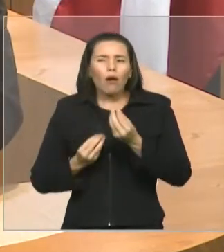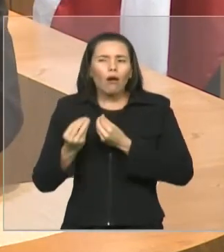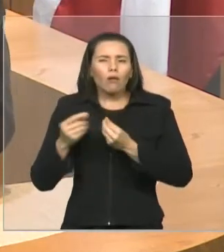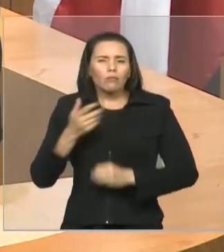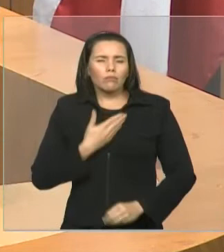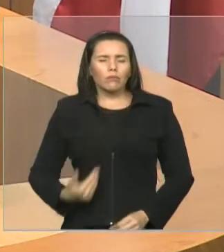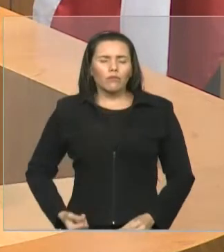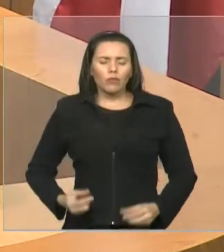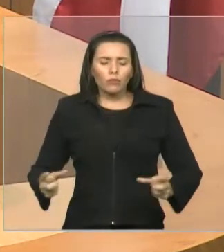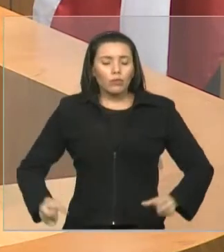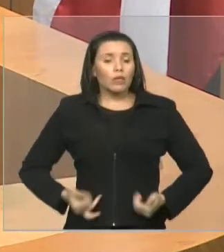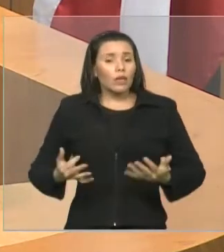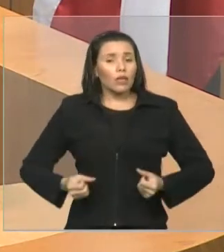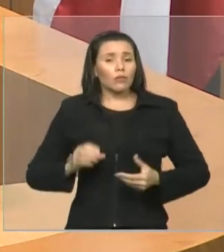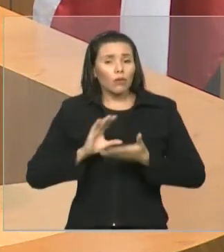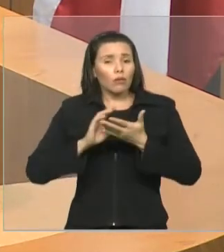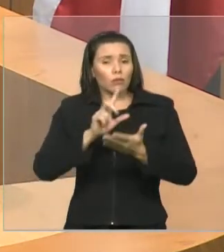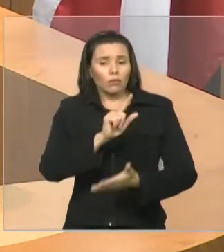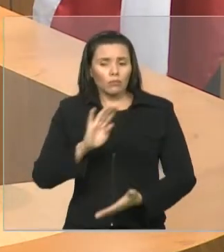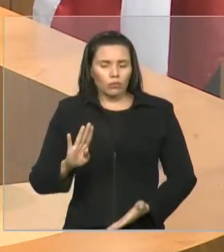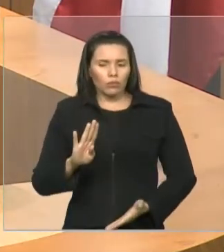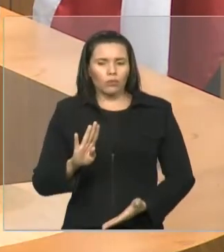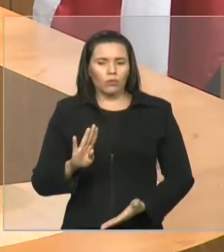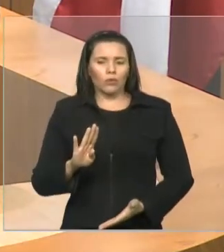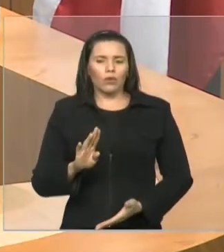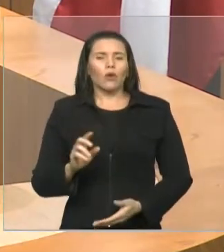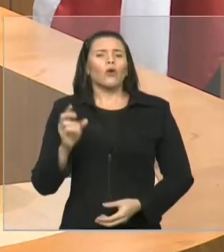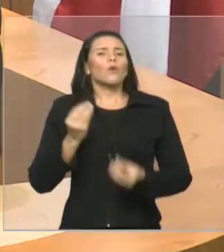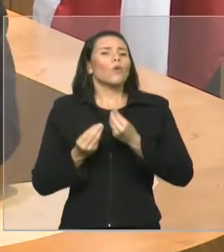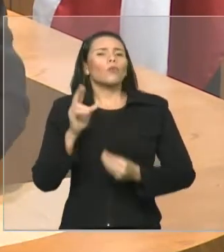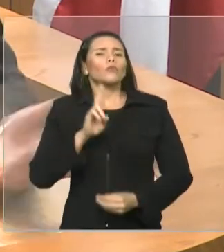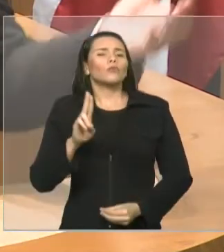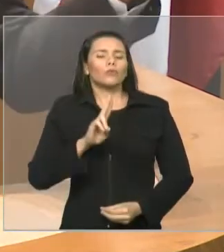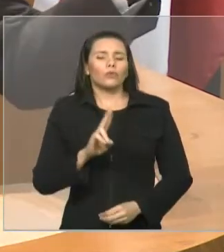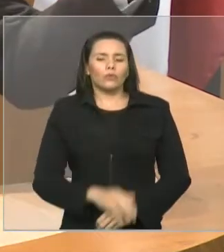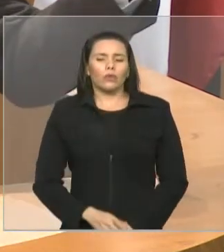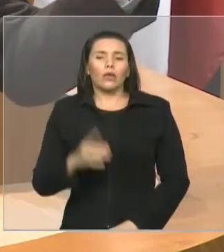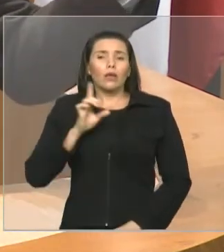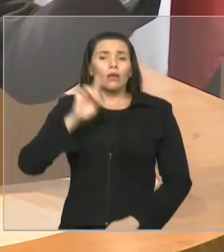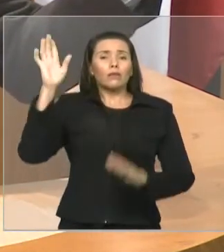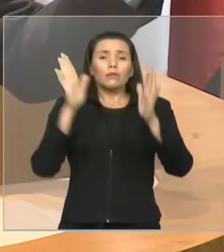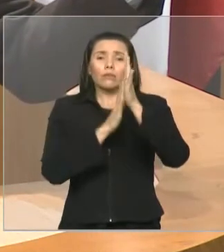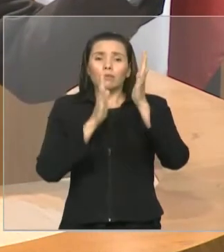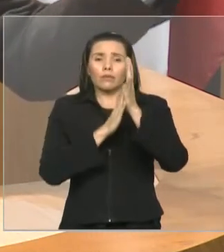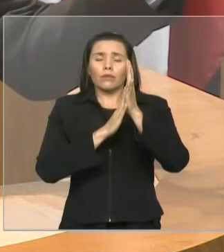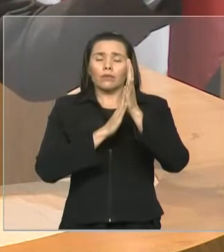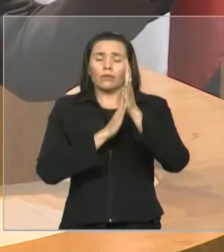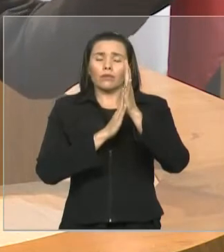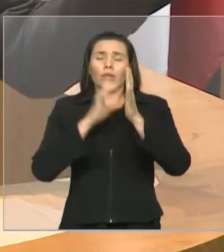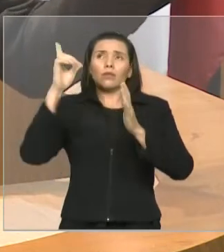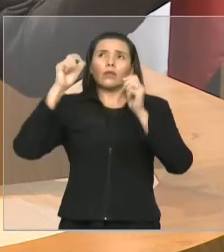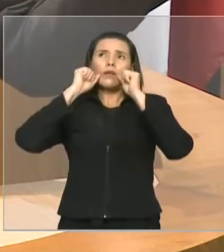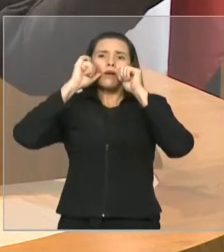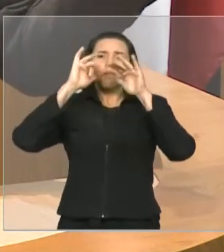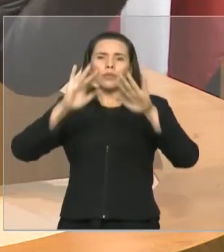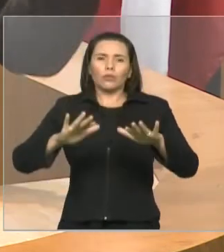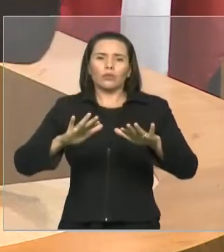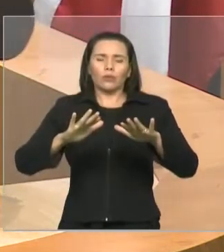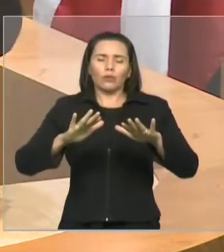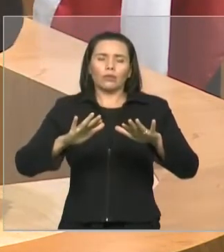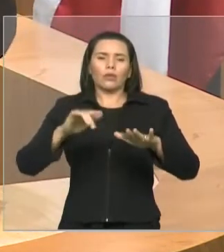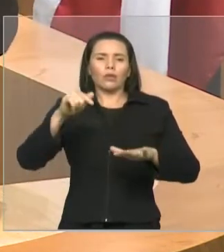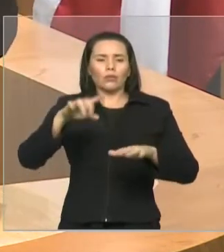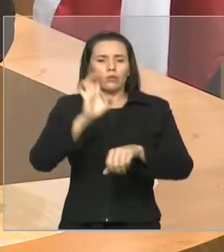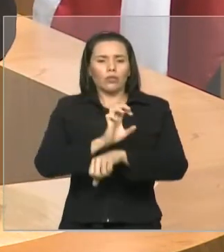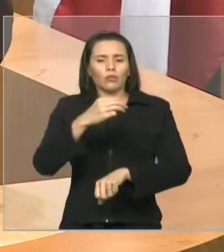do dinheiro público. Que Deus seja louvado, que Deus tenha as suas mãos poderosas sobre o Estado do Maranhão, e a Deus toda honra e toda glória.